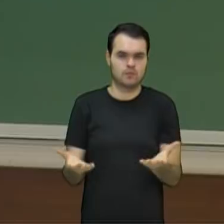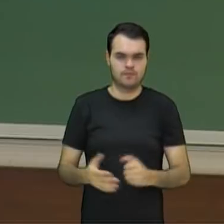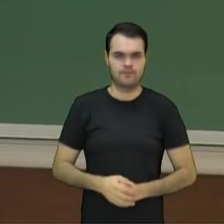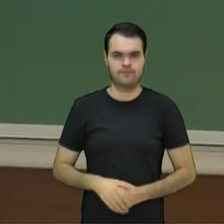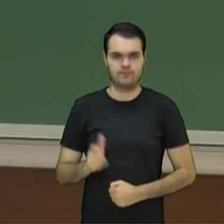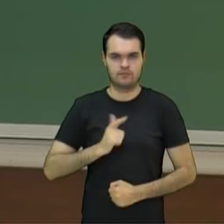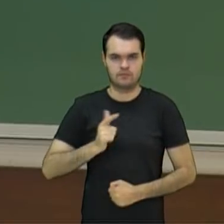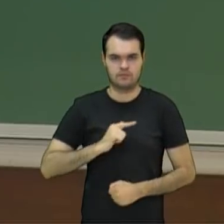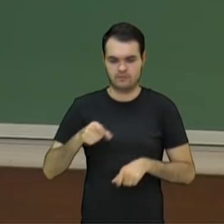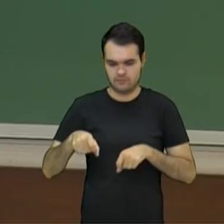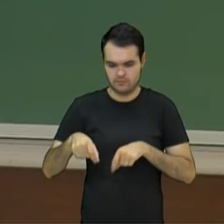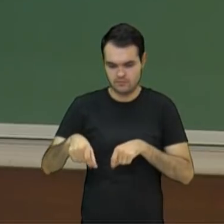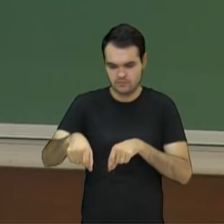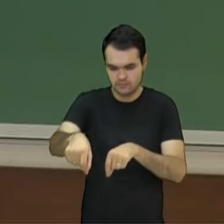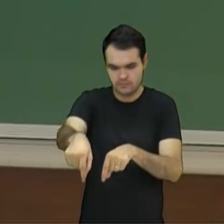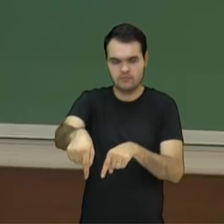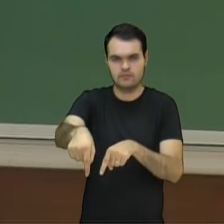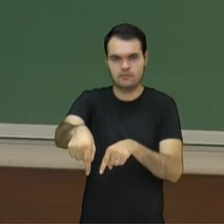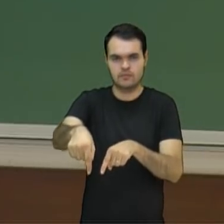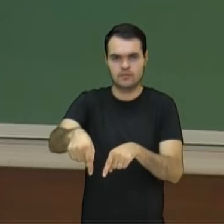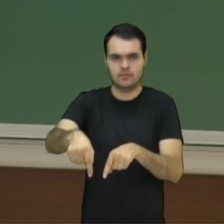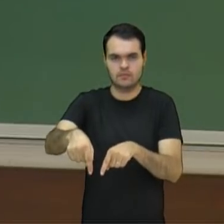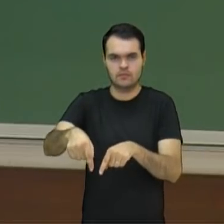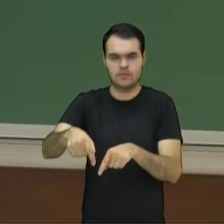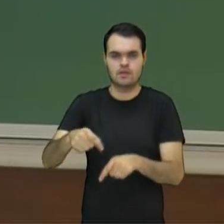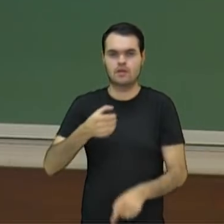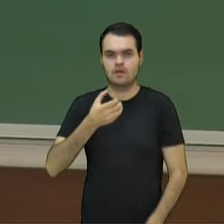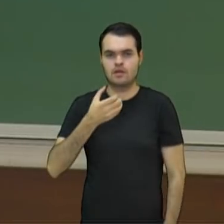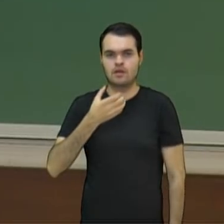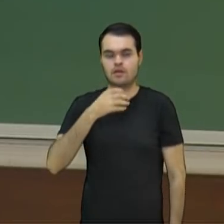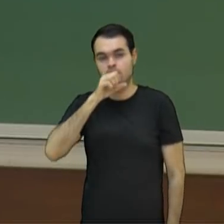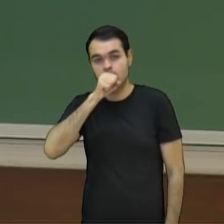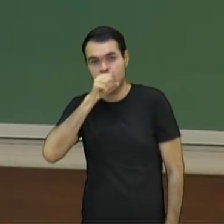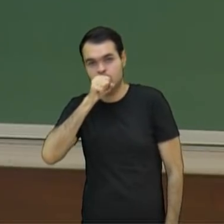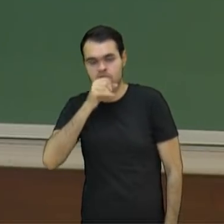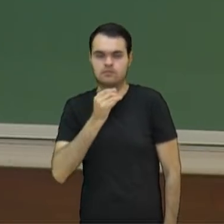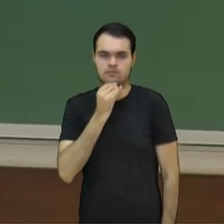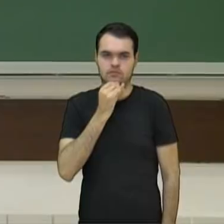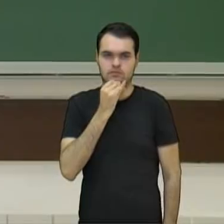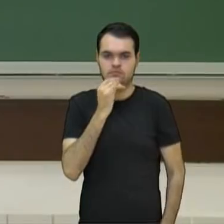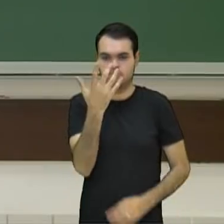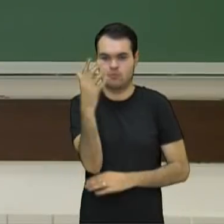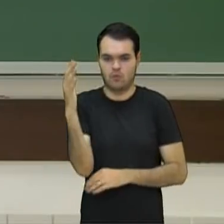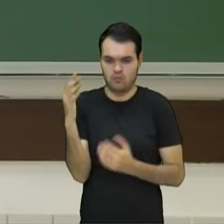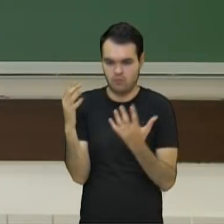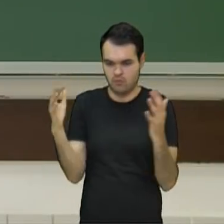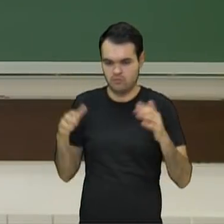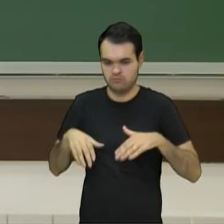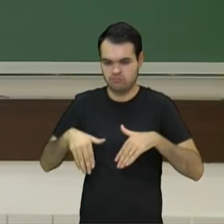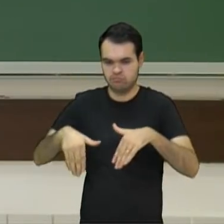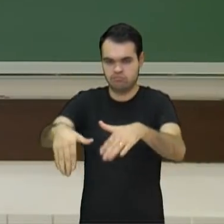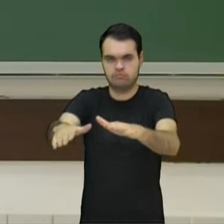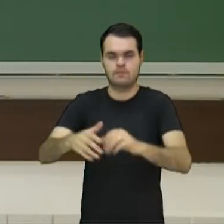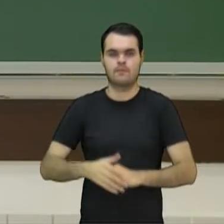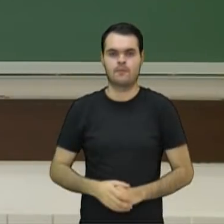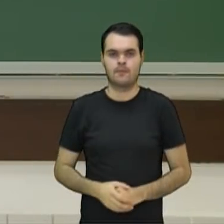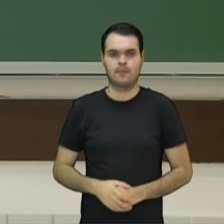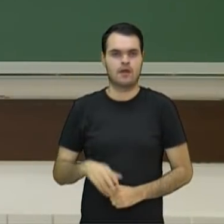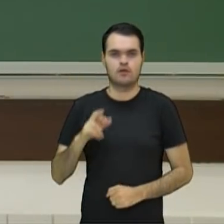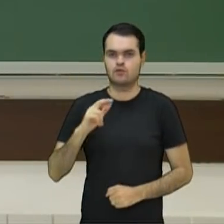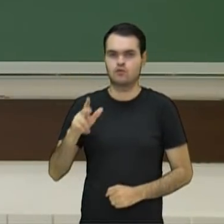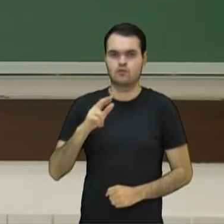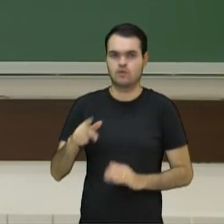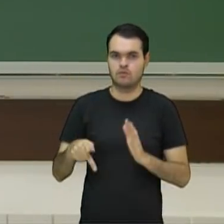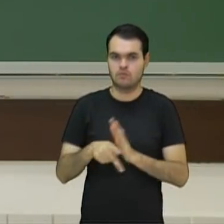temos o plantio de um cultivo de laranjas, por exemplo, e essas laranjas não saem a própria laranja